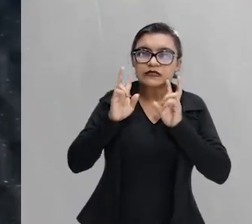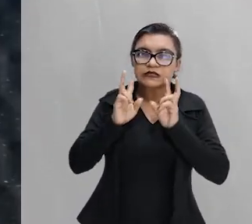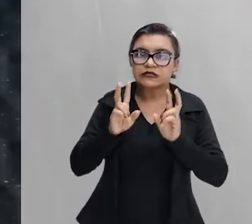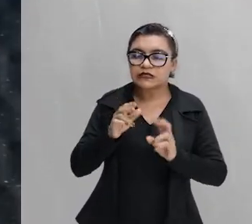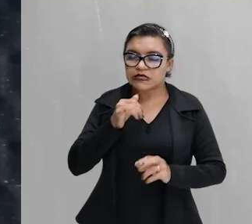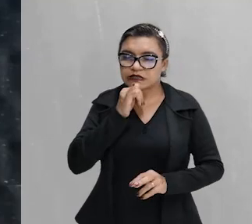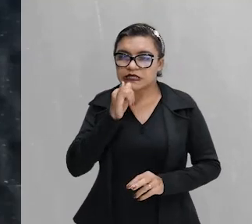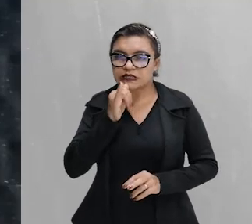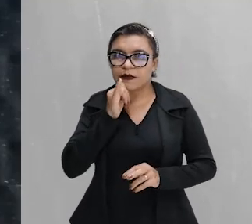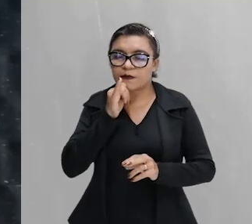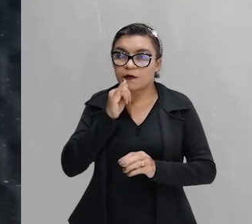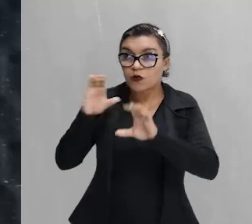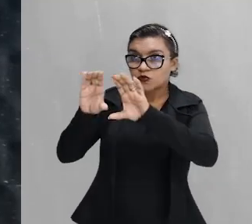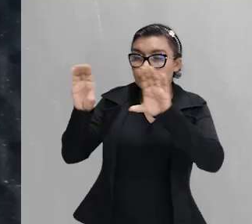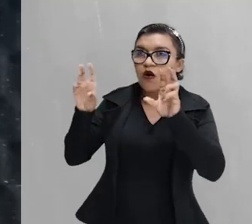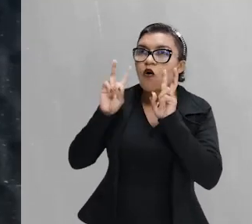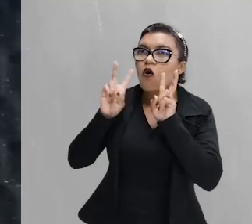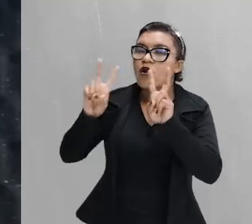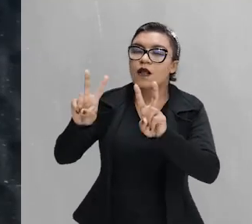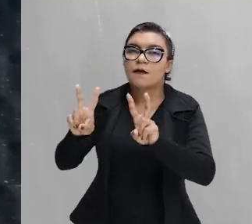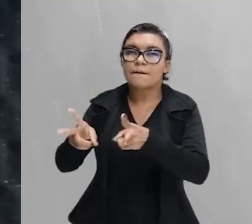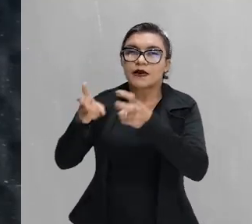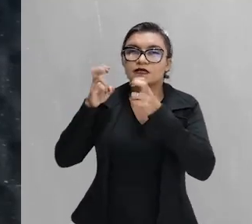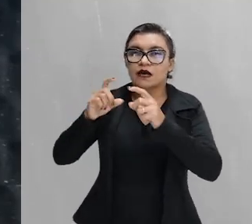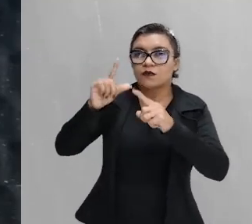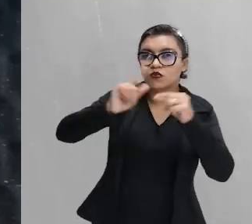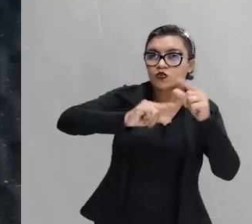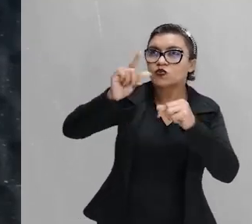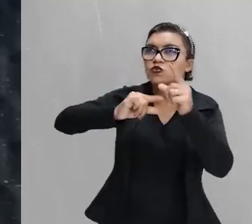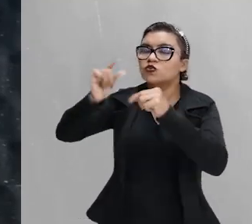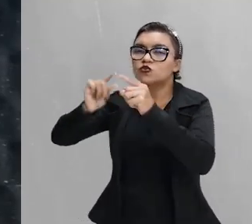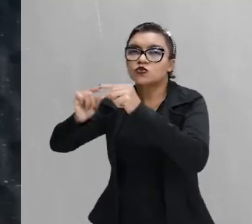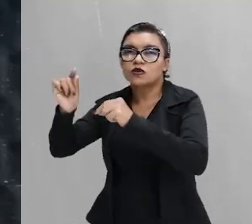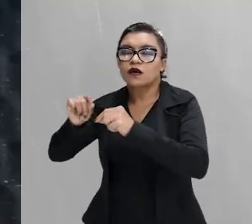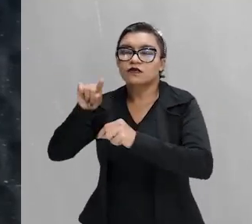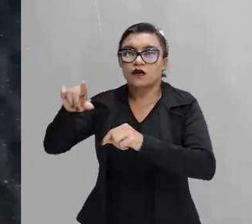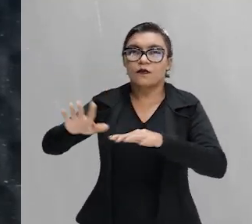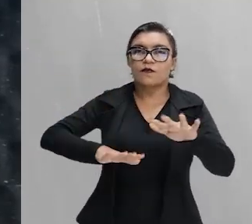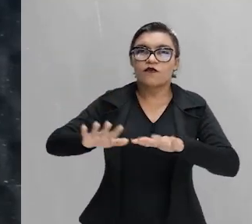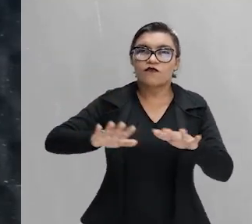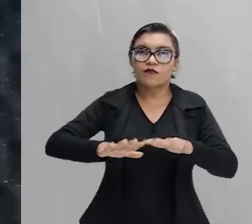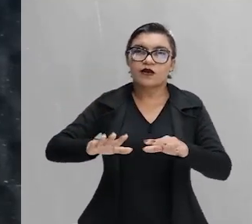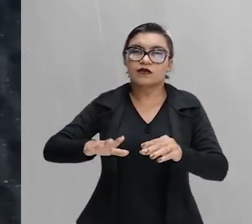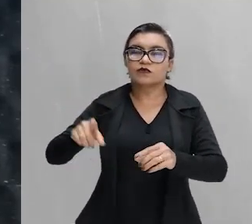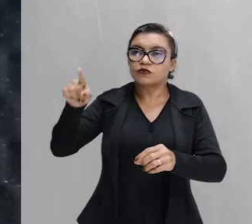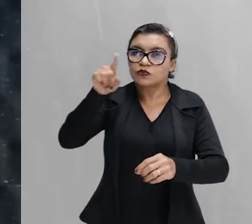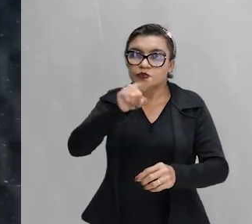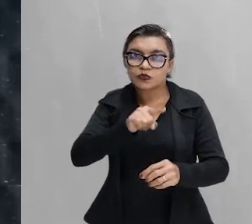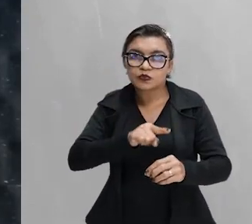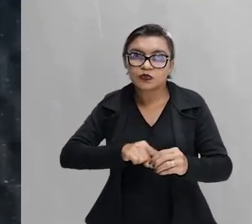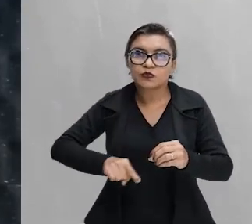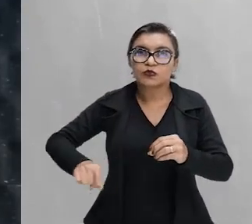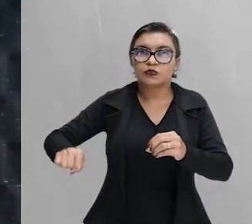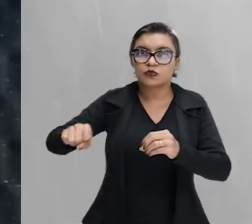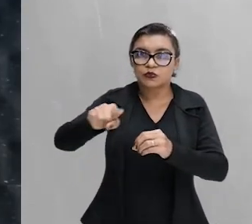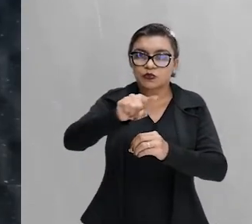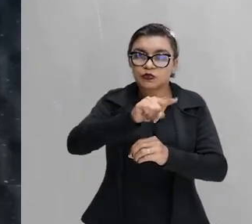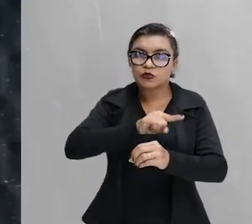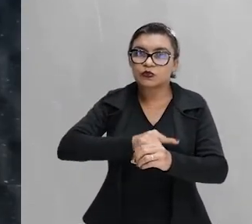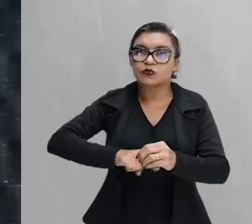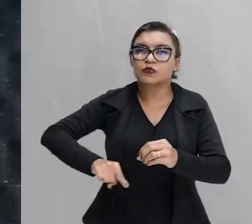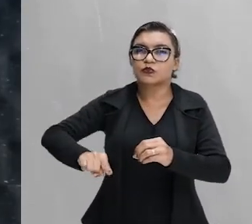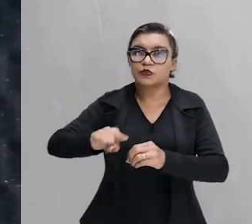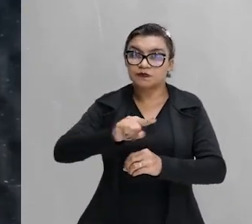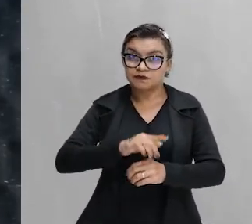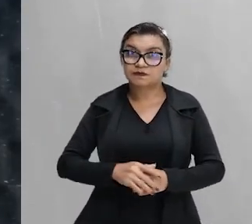céu, percebe-se que as estrelas elas vão fazer um movimento que é um movimento circular. E isso em torno de um